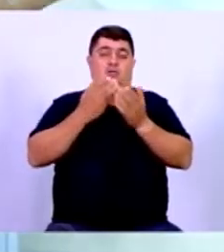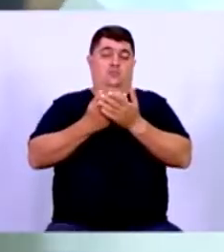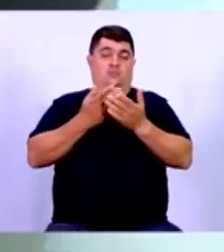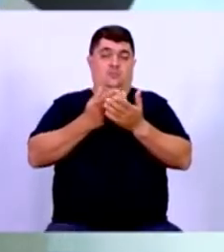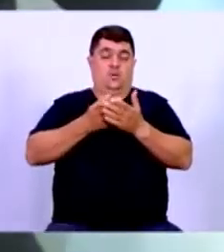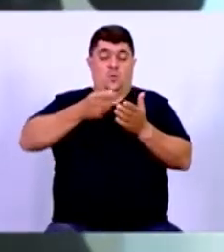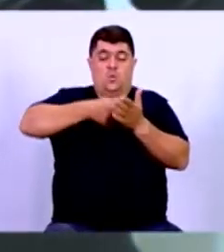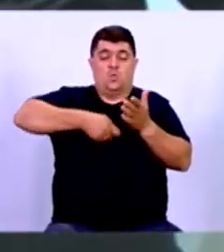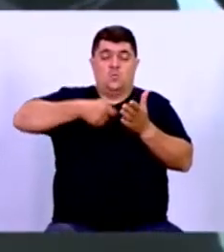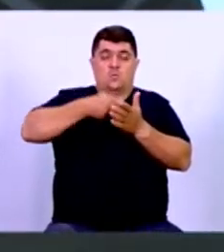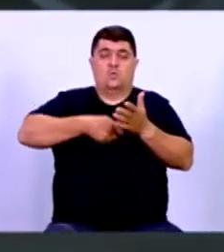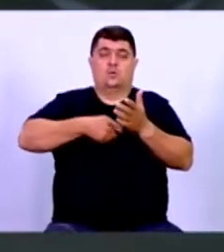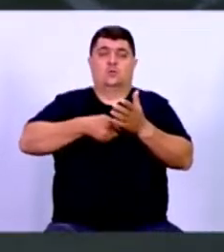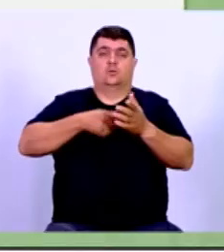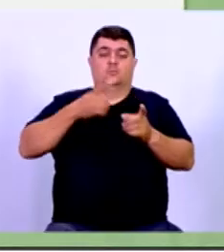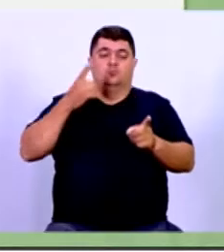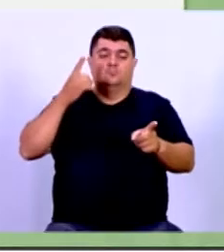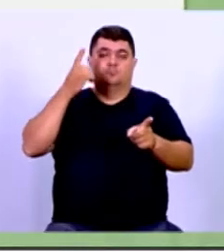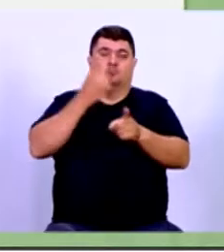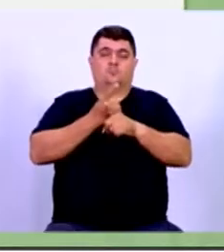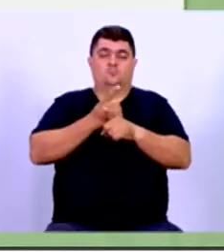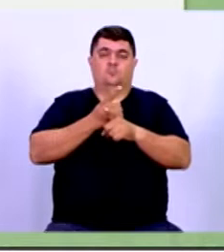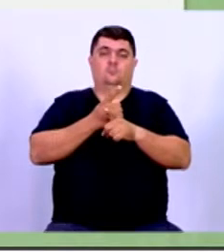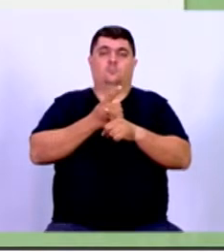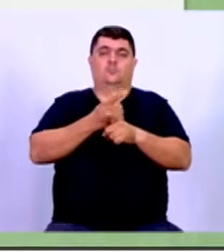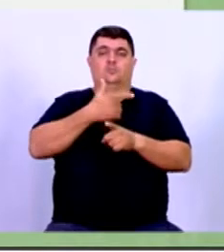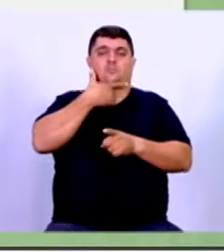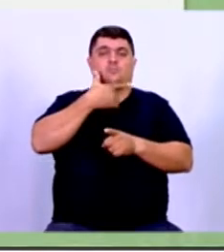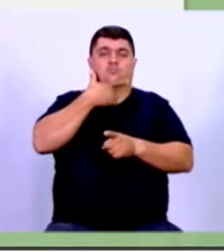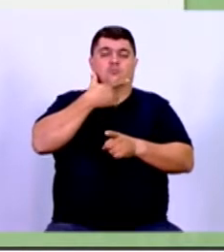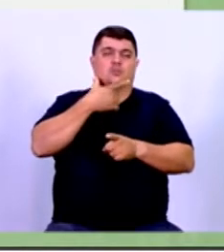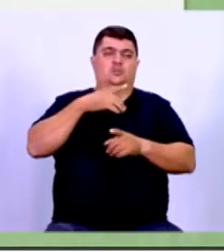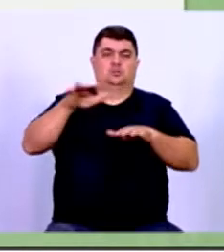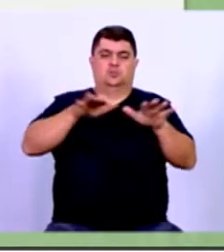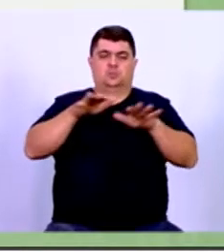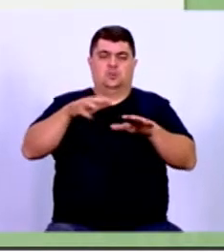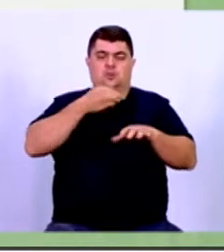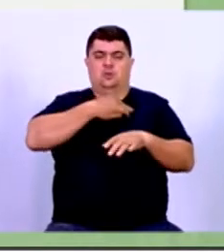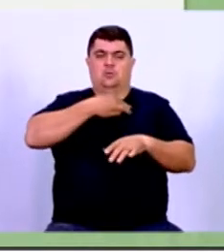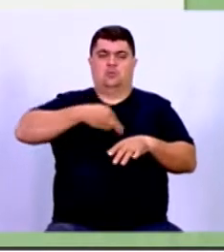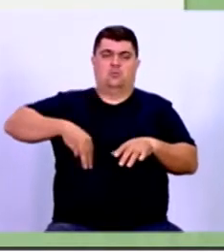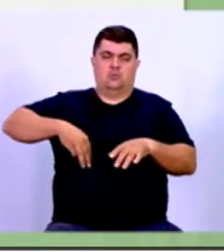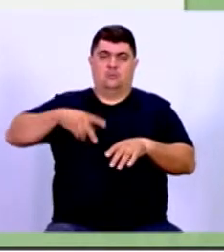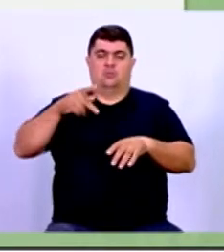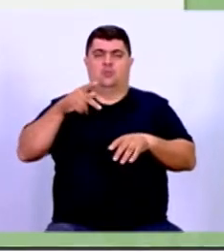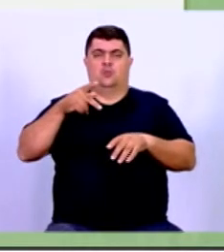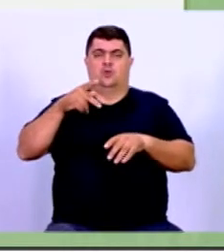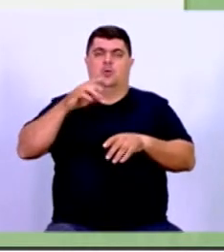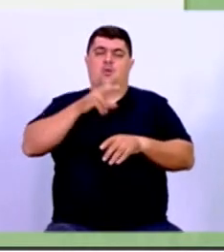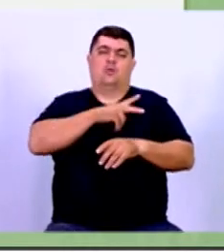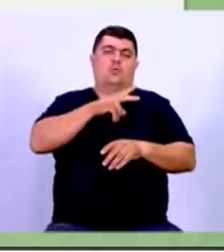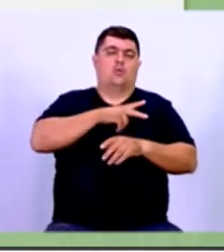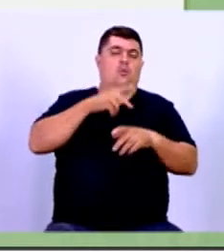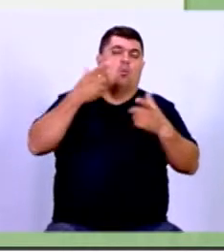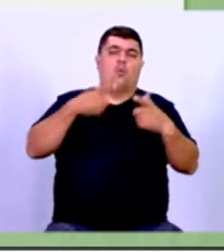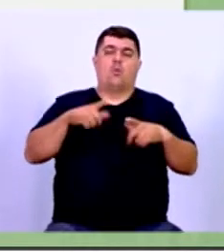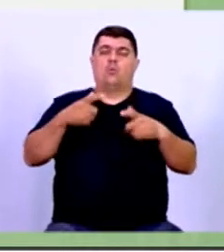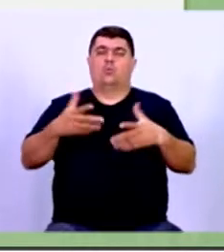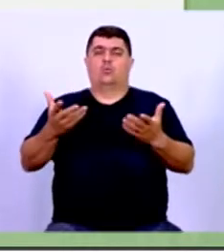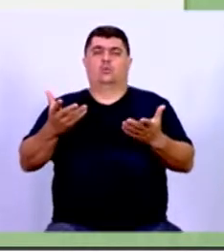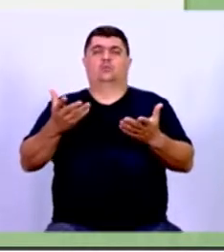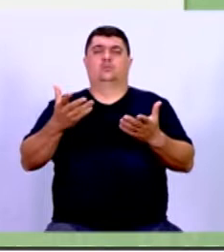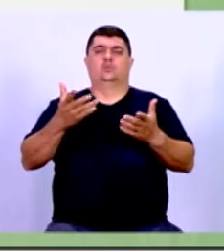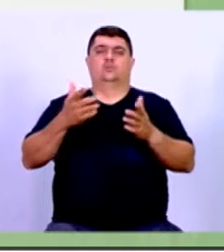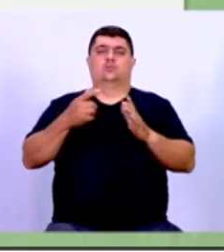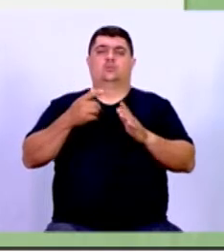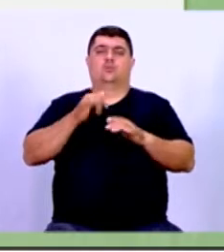como obrigação localizar essa vaga de estágio. Se vai ser no Detran, no Ministério Público, numa empresa privada, para indicar